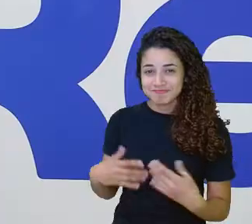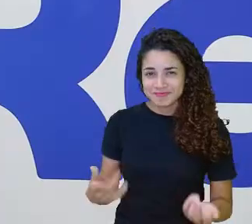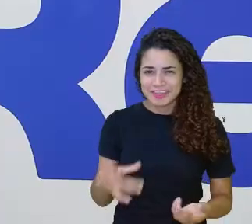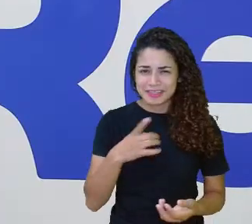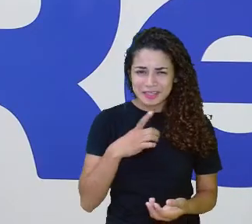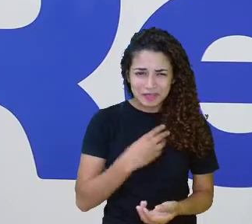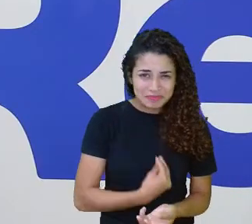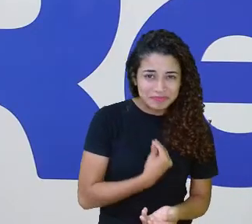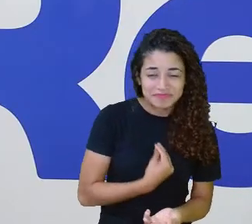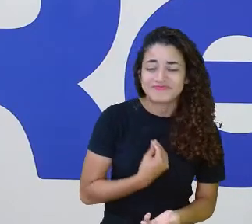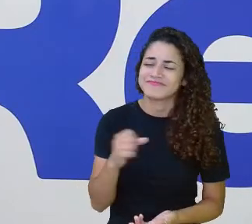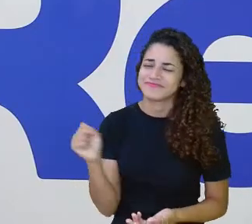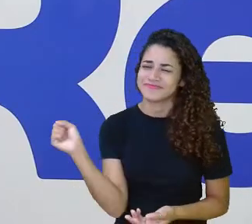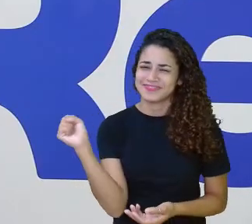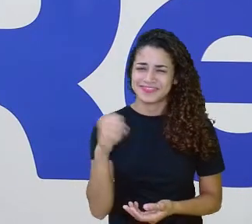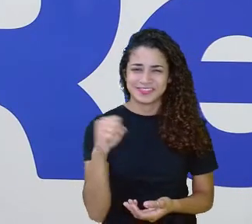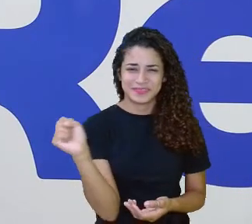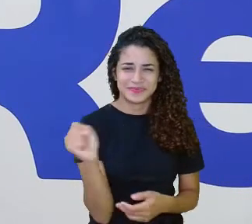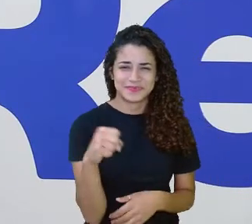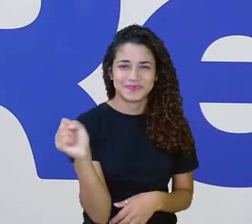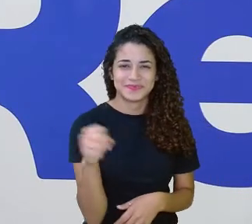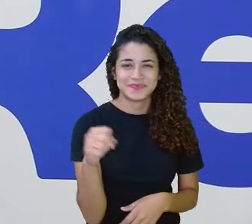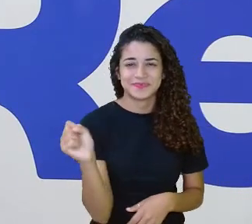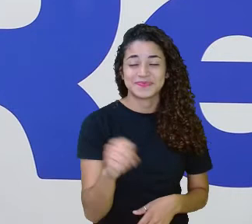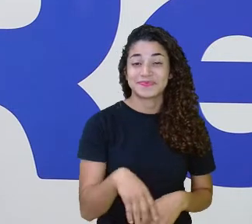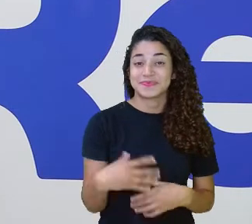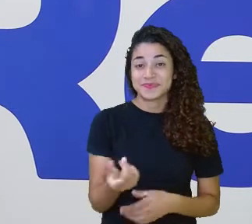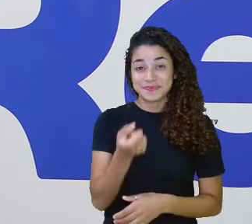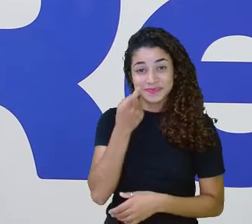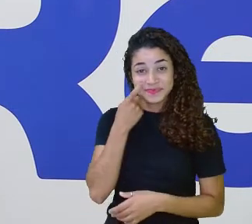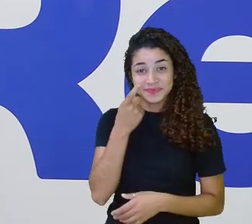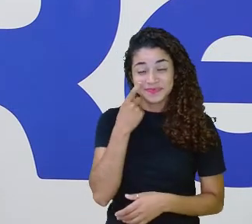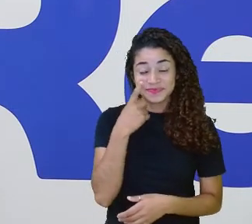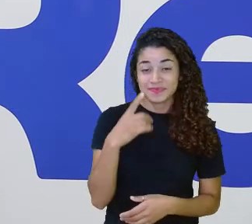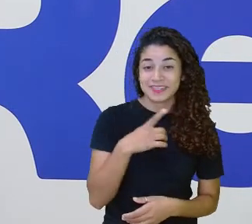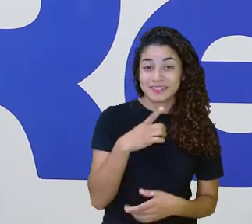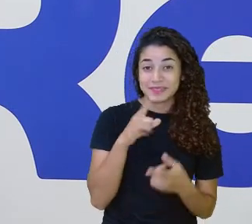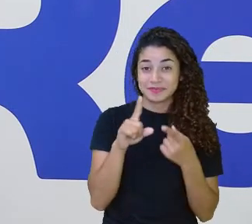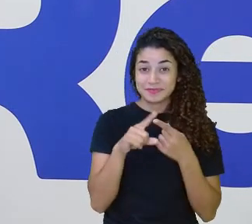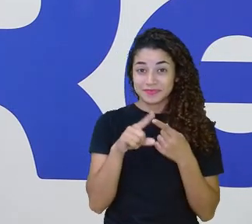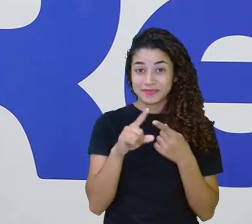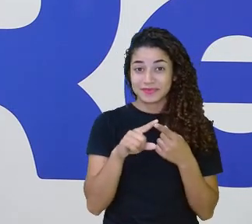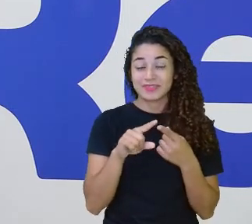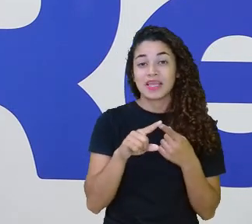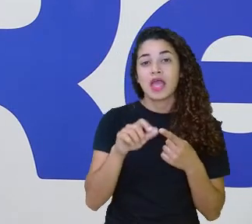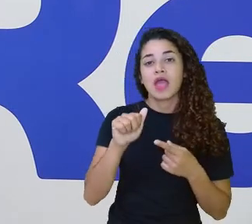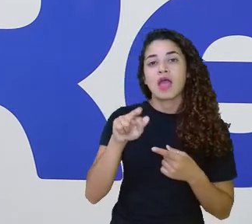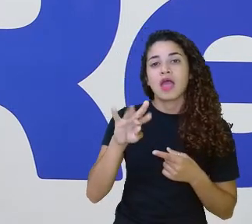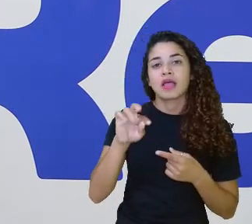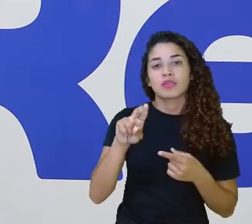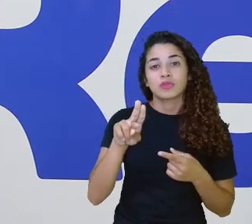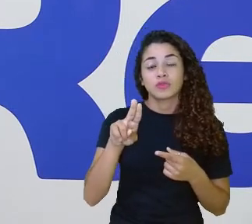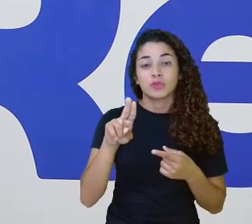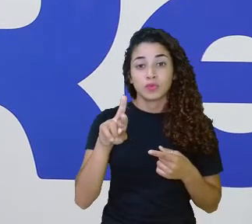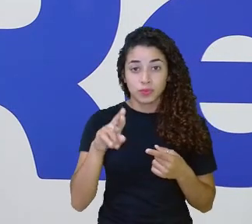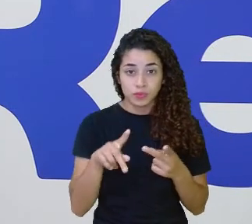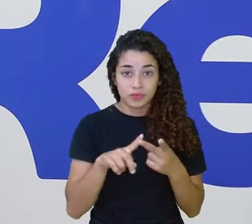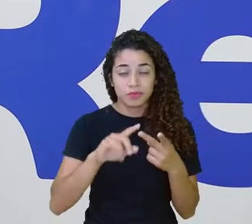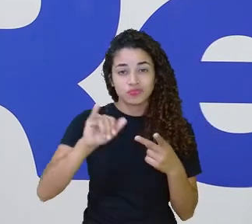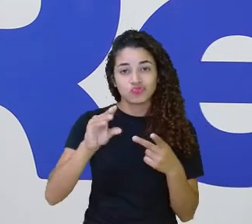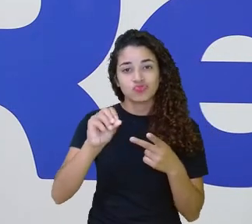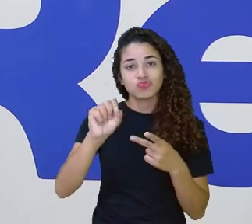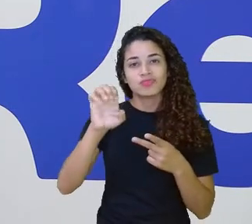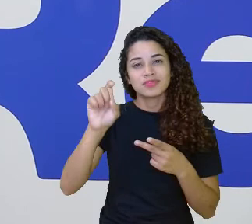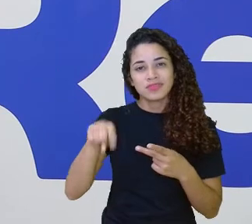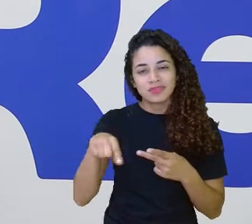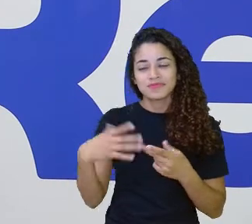Tem sim, professora Kedima. Olha só, nós temos aqui o Arthur e o José. Então sejam